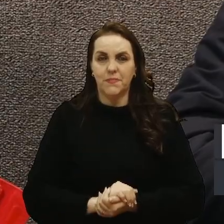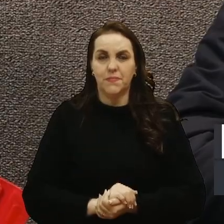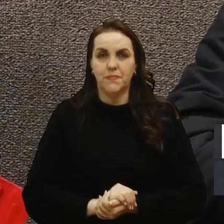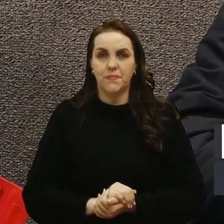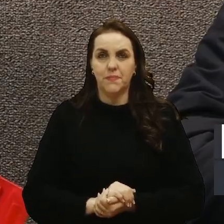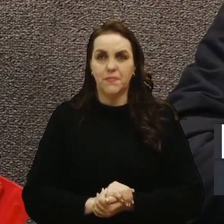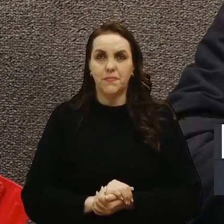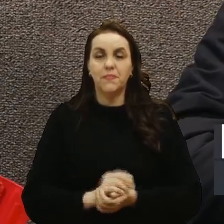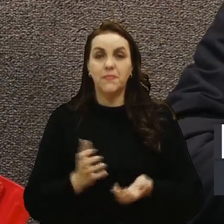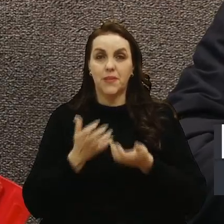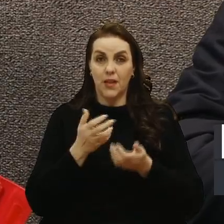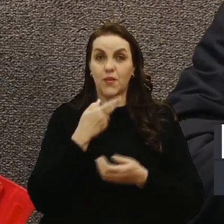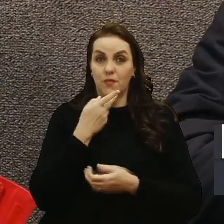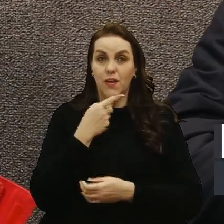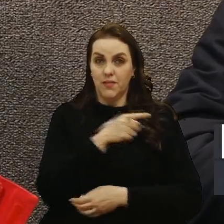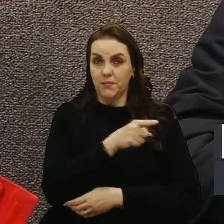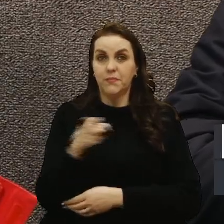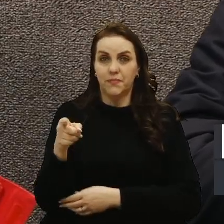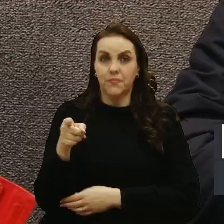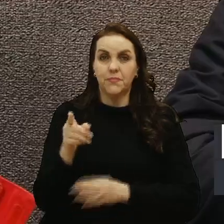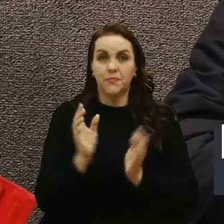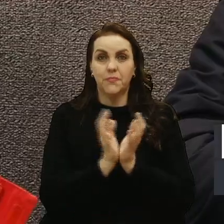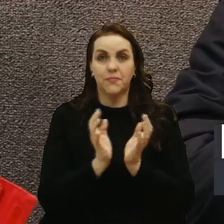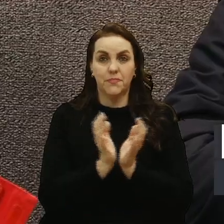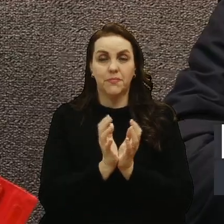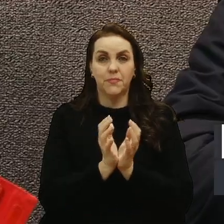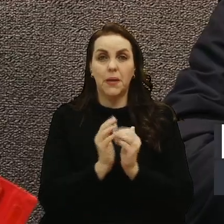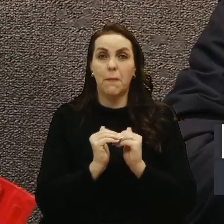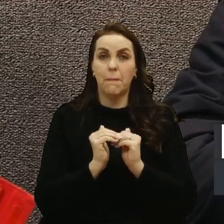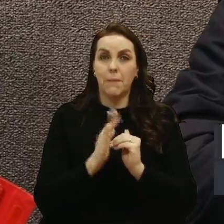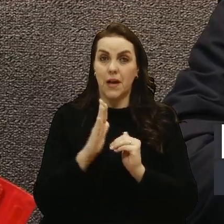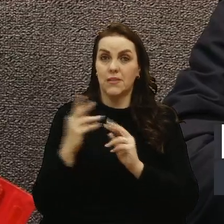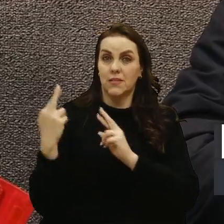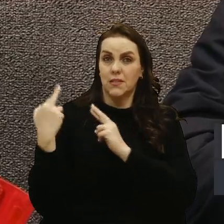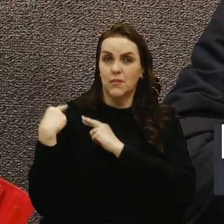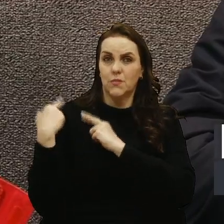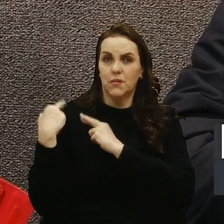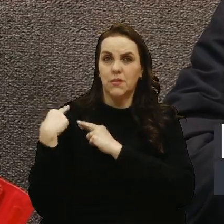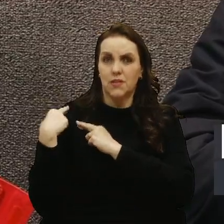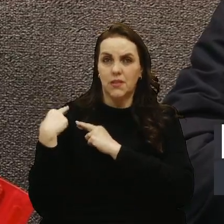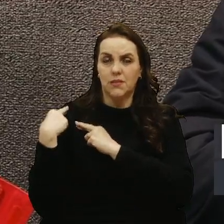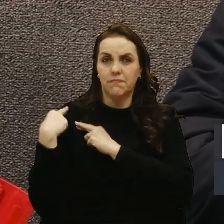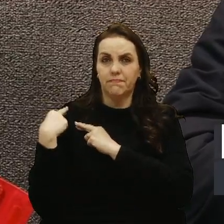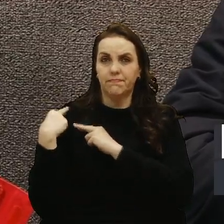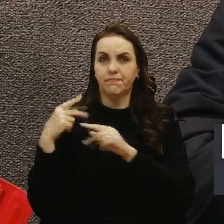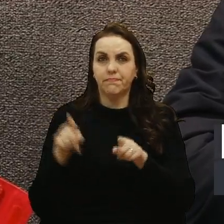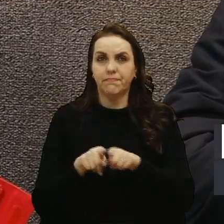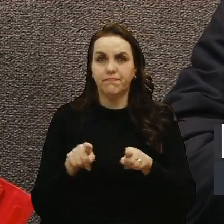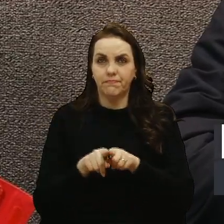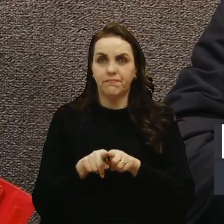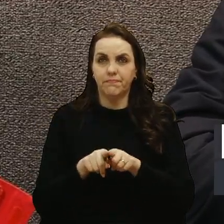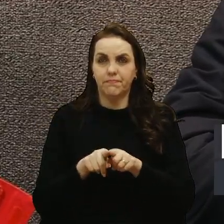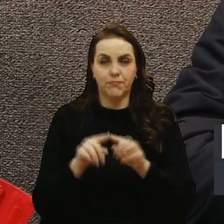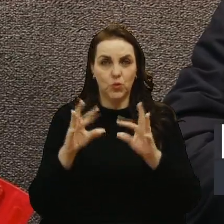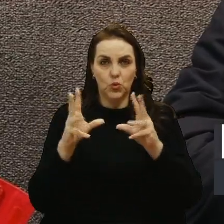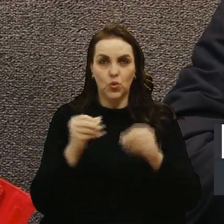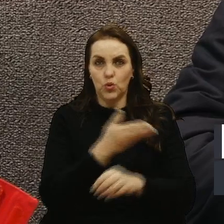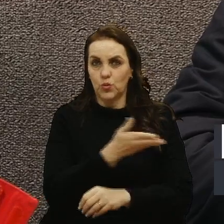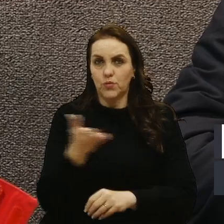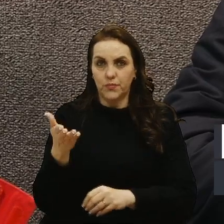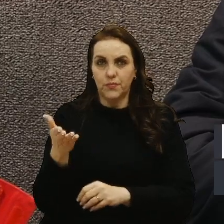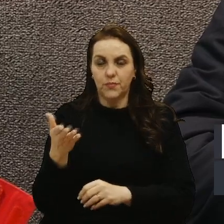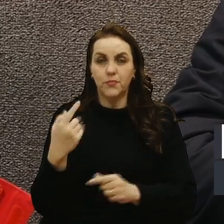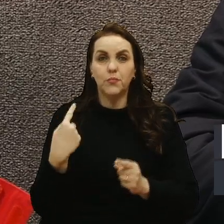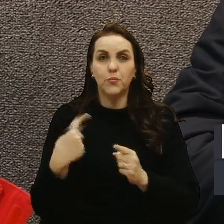E quero dizer aos novos colegas, muito mais responsabilidade também dos nobres pares.